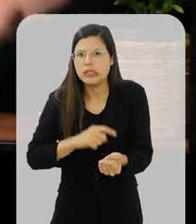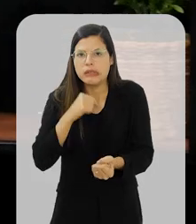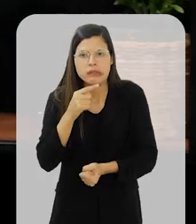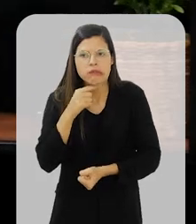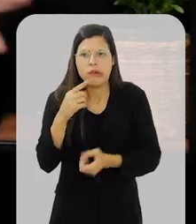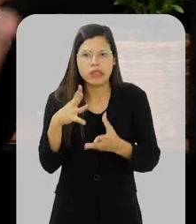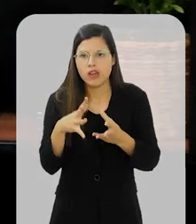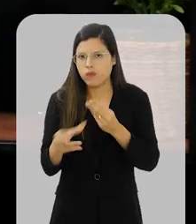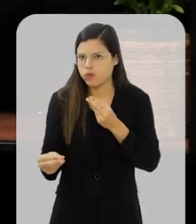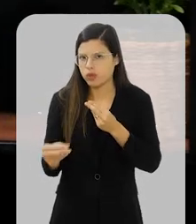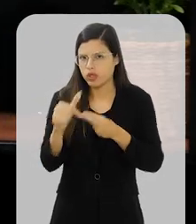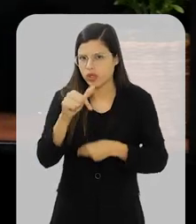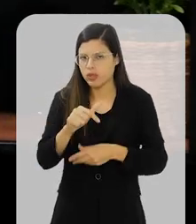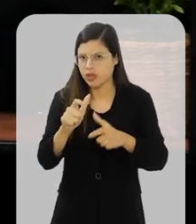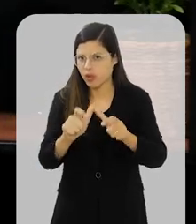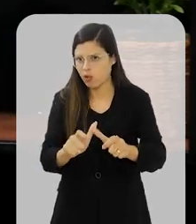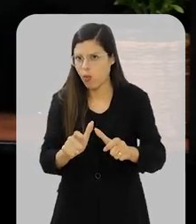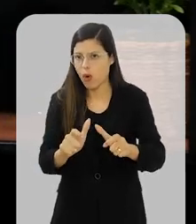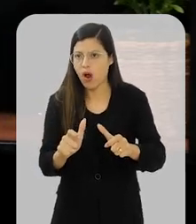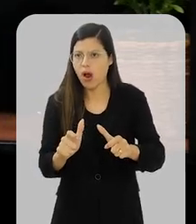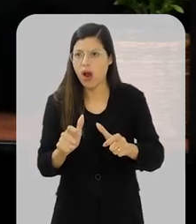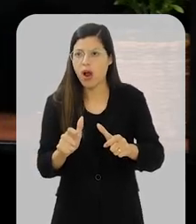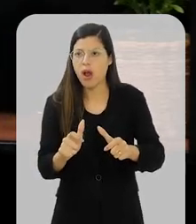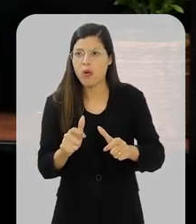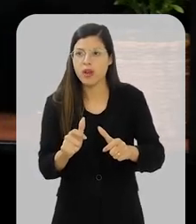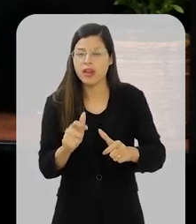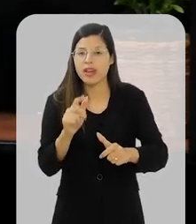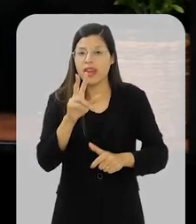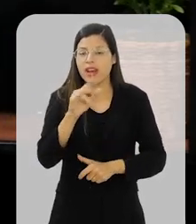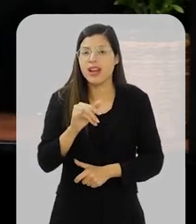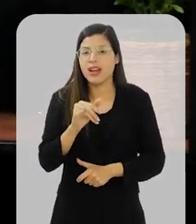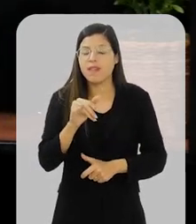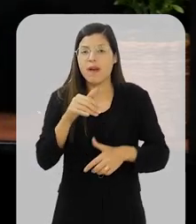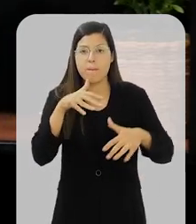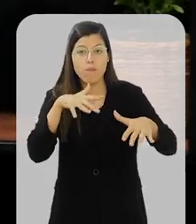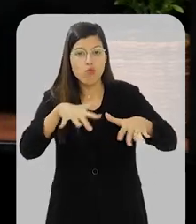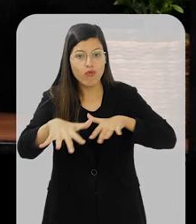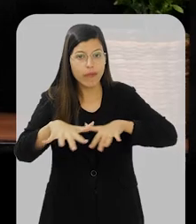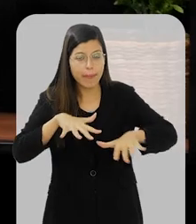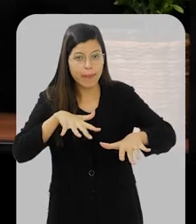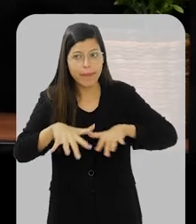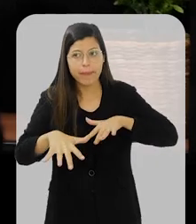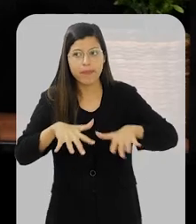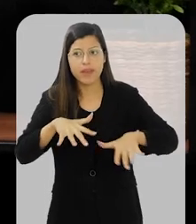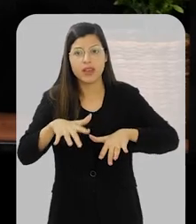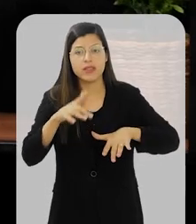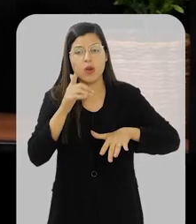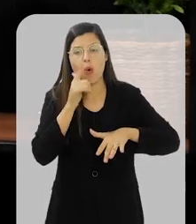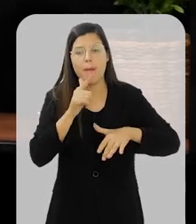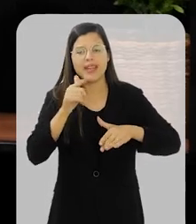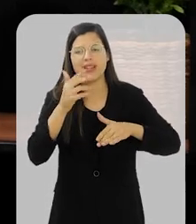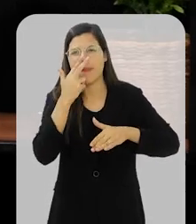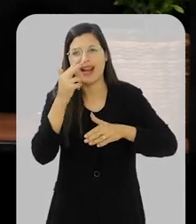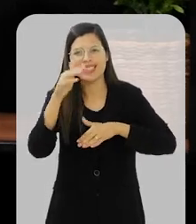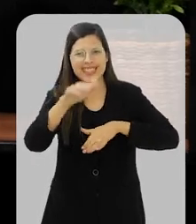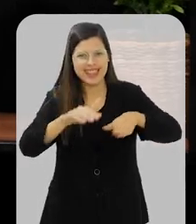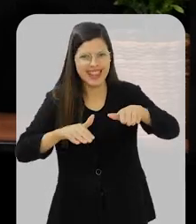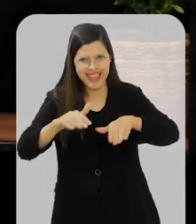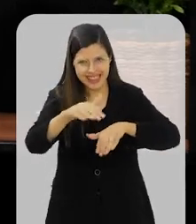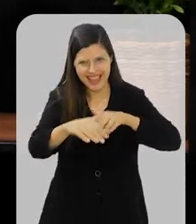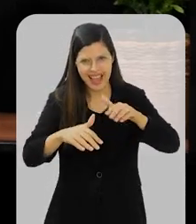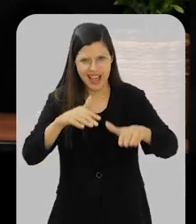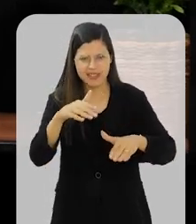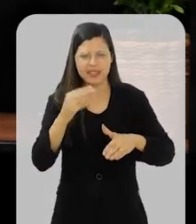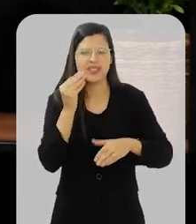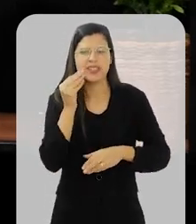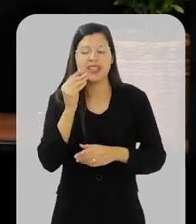escapar daquele local onde tem água. E ele é colocado ali e ele vai se movimentar, né? Ele começa a nadar para tentar sair. Então